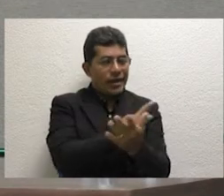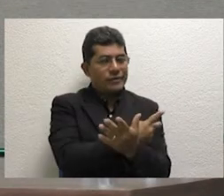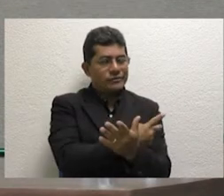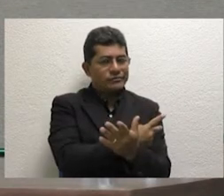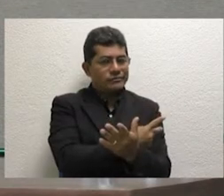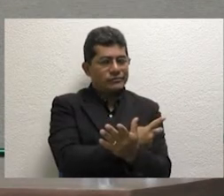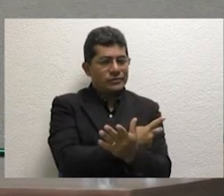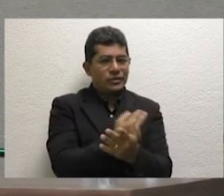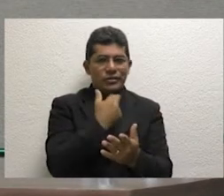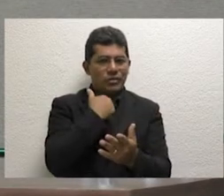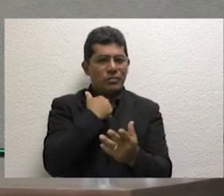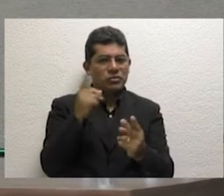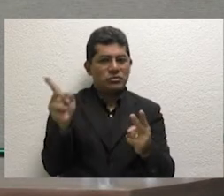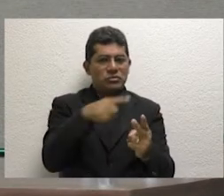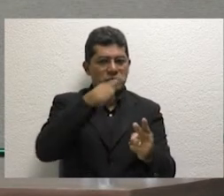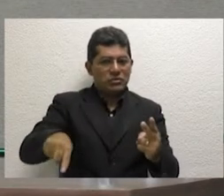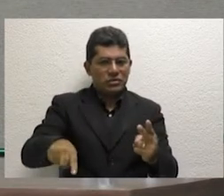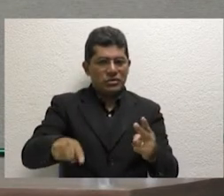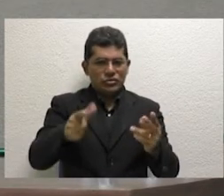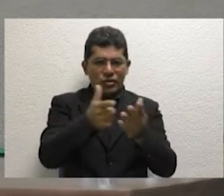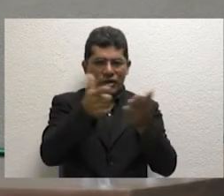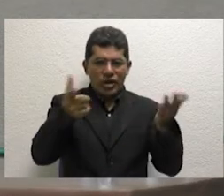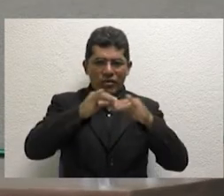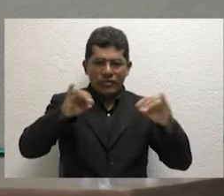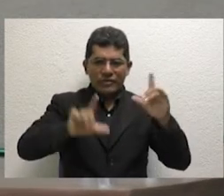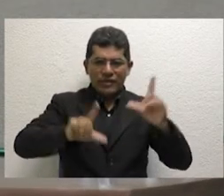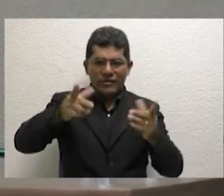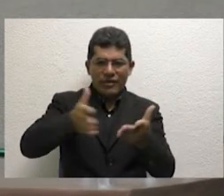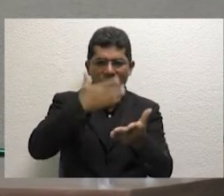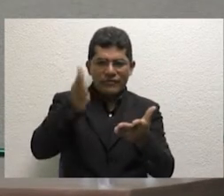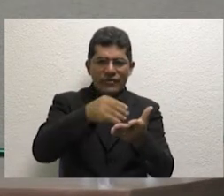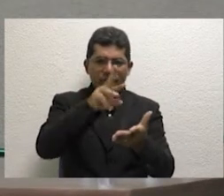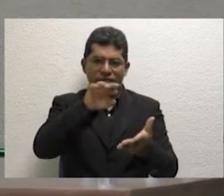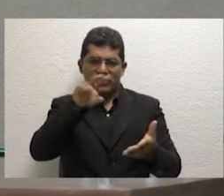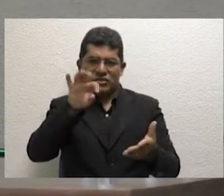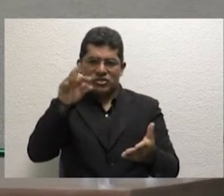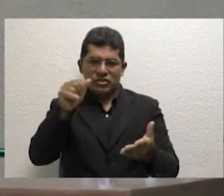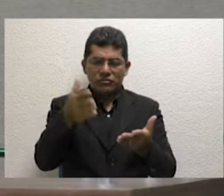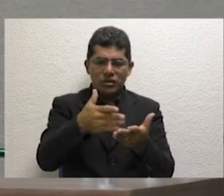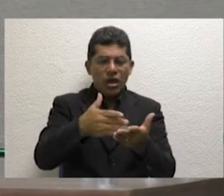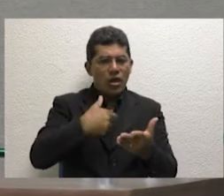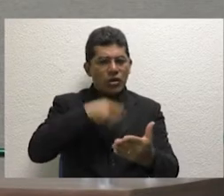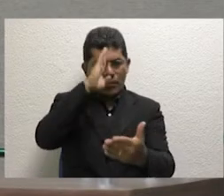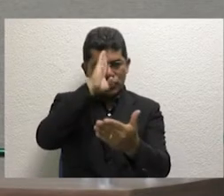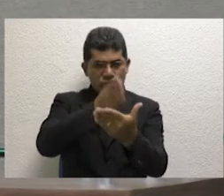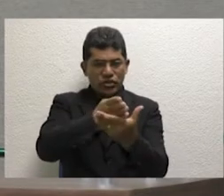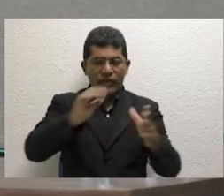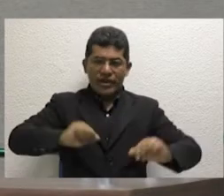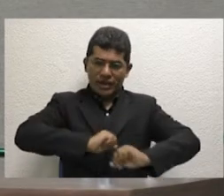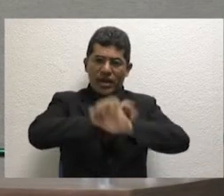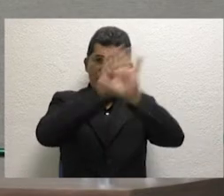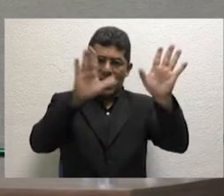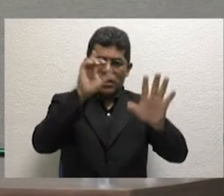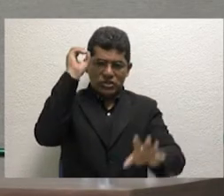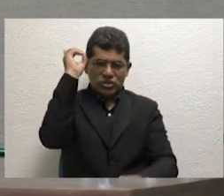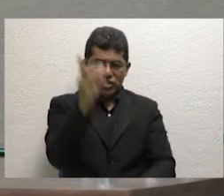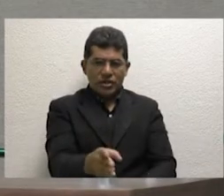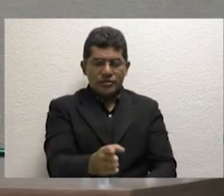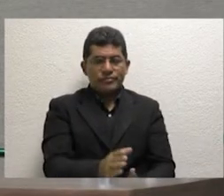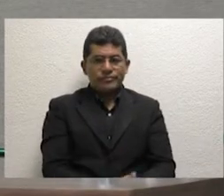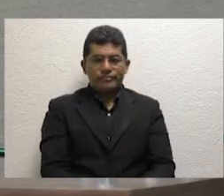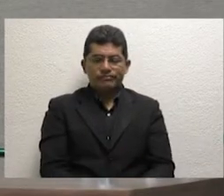estão censurando a imprensa e eu quero aqui, de forma bem objetiva, bem clara, bem direta,